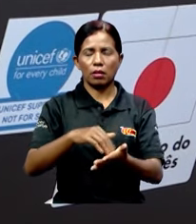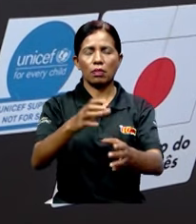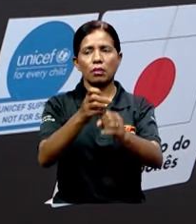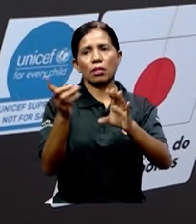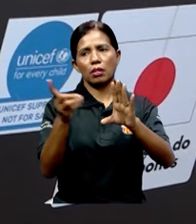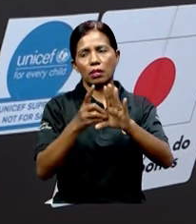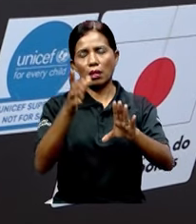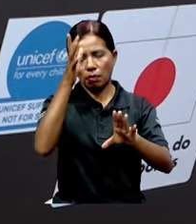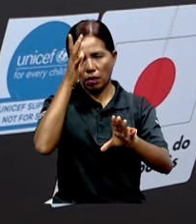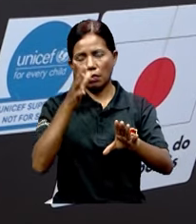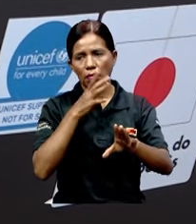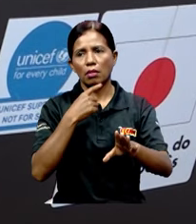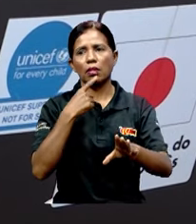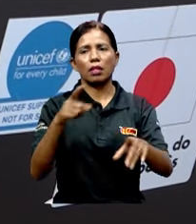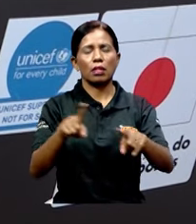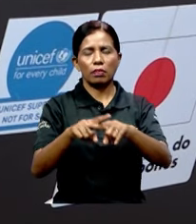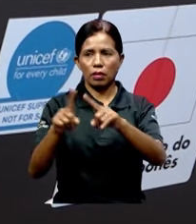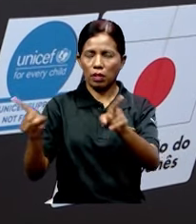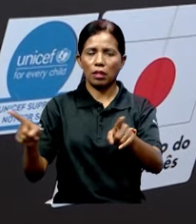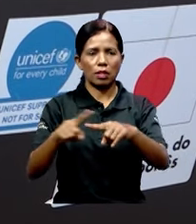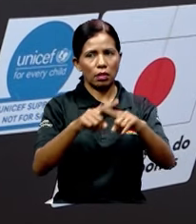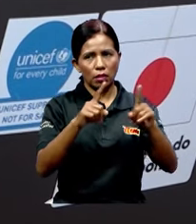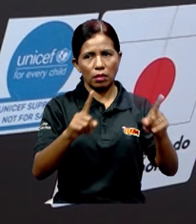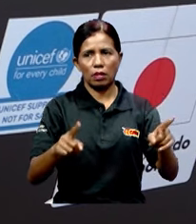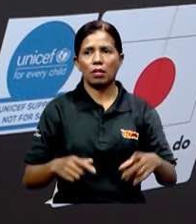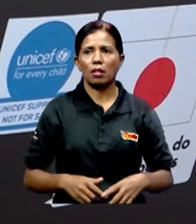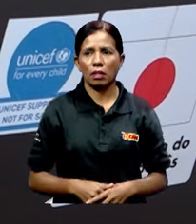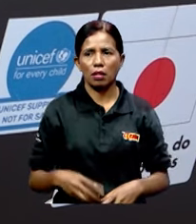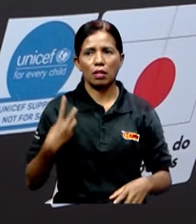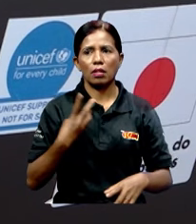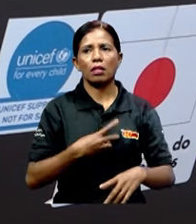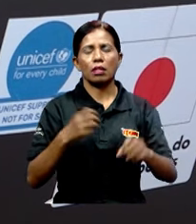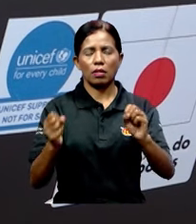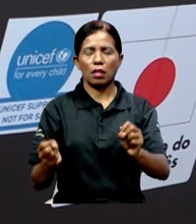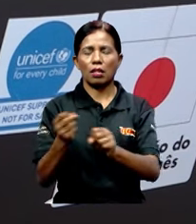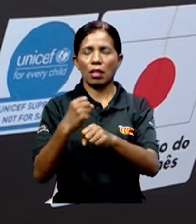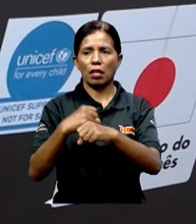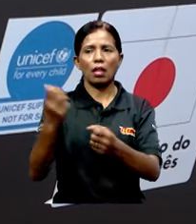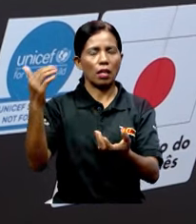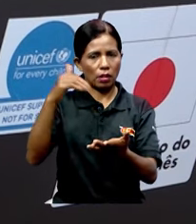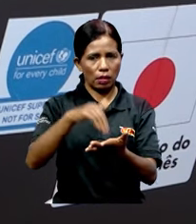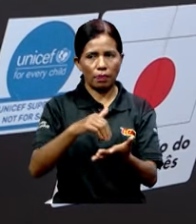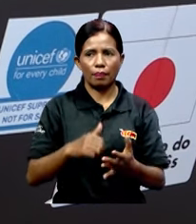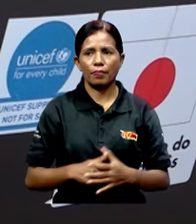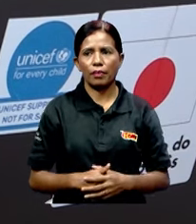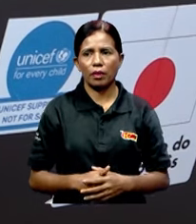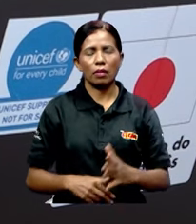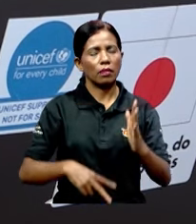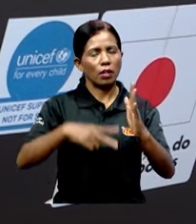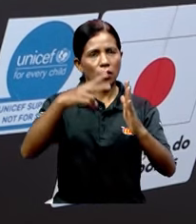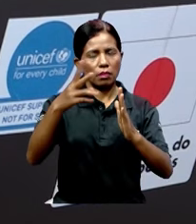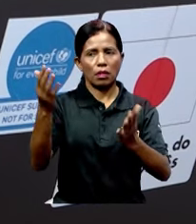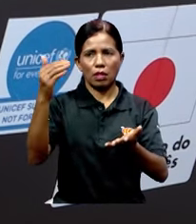documentos inan amanian mai den Daniel Hanesan ni Daniel Bala Hanesan então ite tem que ratifica anto e volume